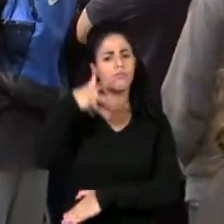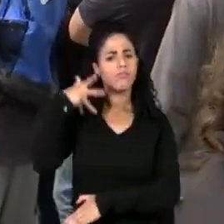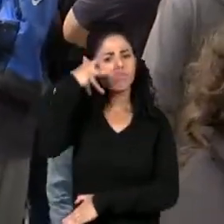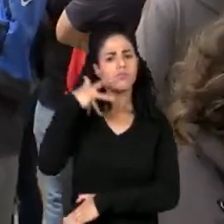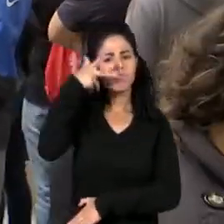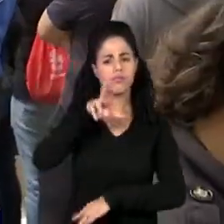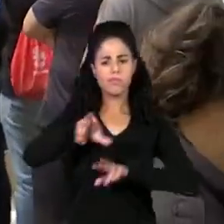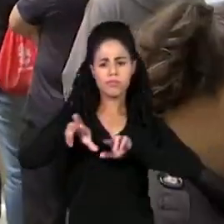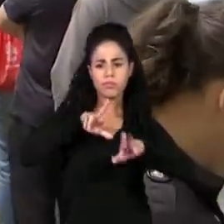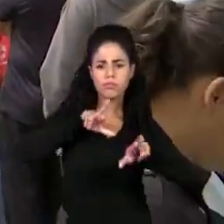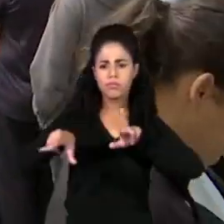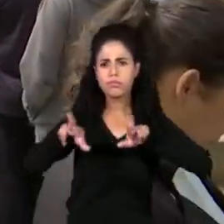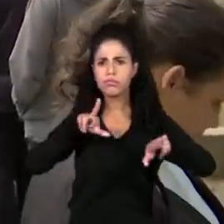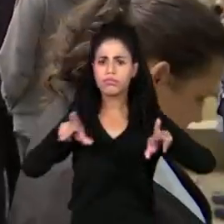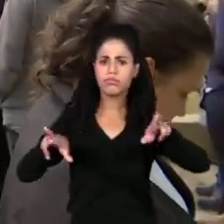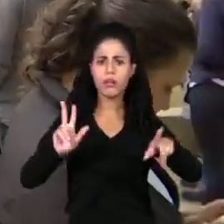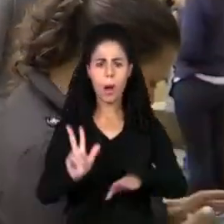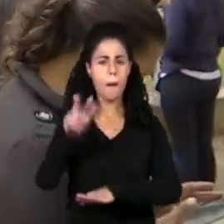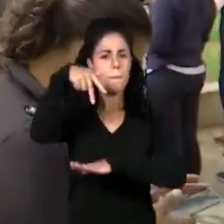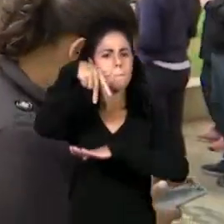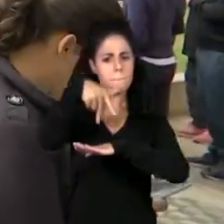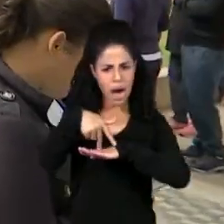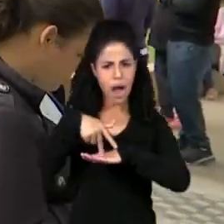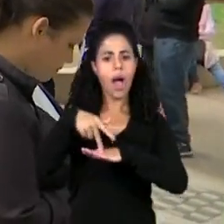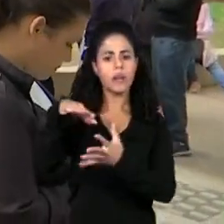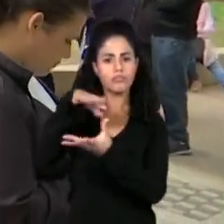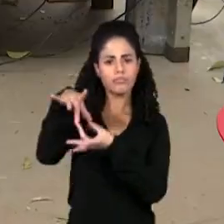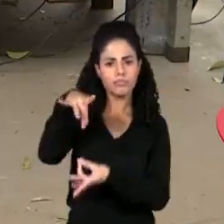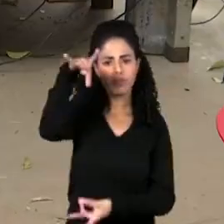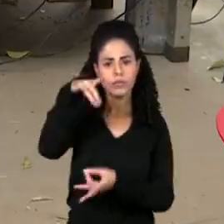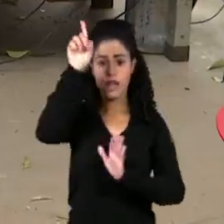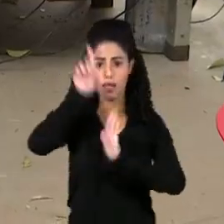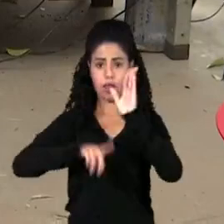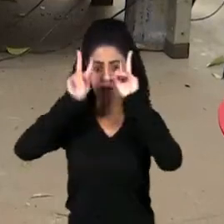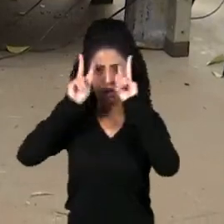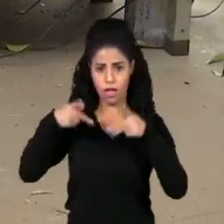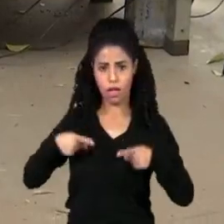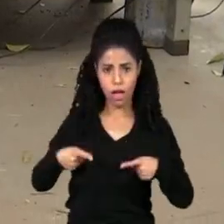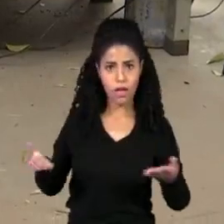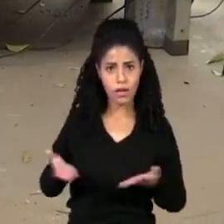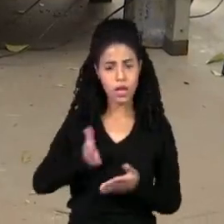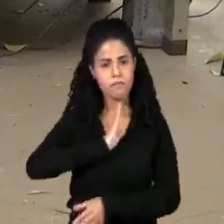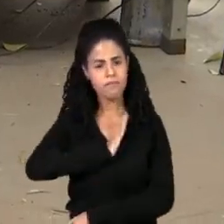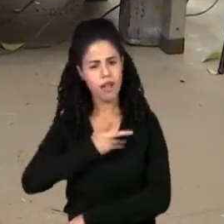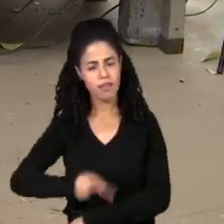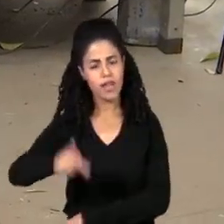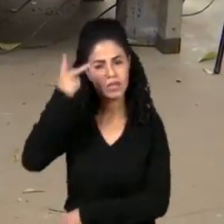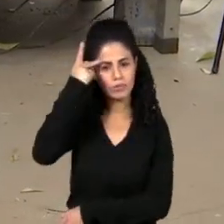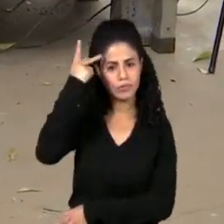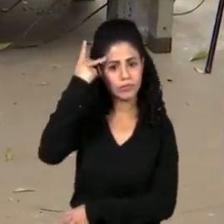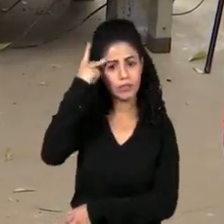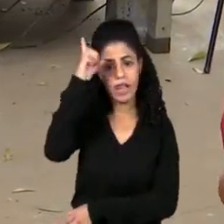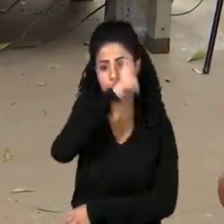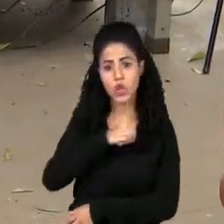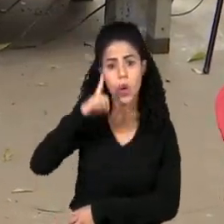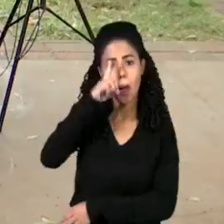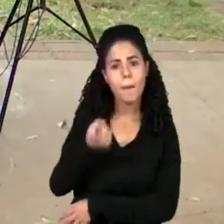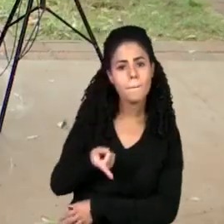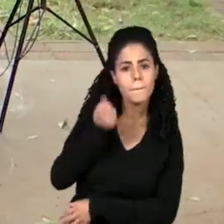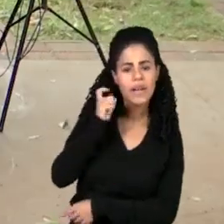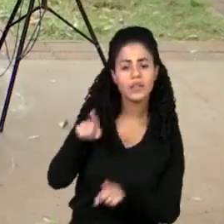diferentes manifestações em defesa da democracia e dos direitos humanos e ocupa o coração da capital paulista no último domingo de cada